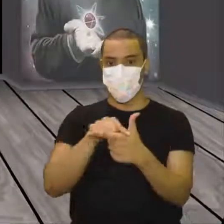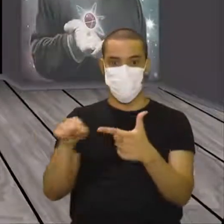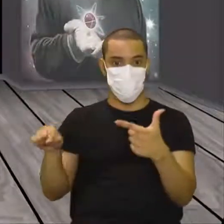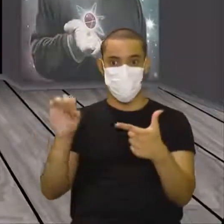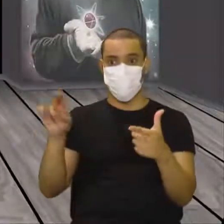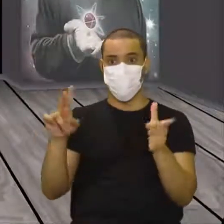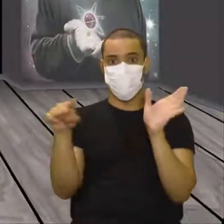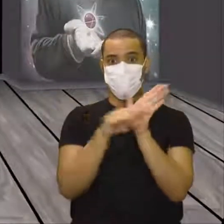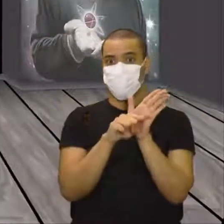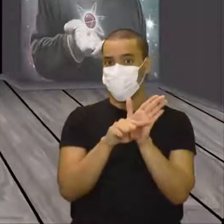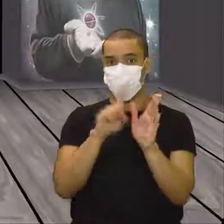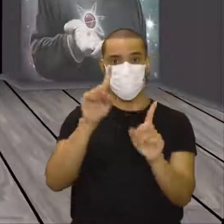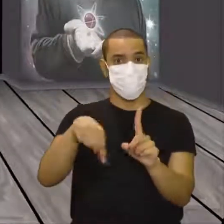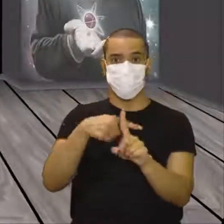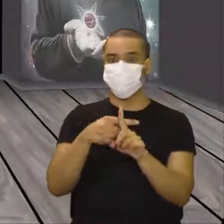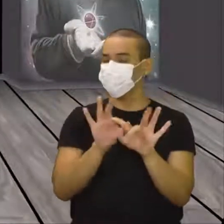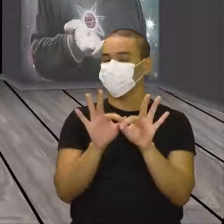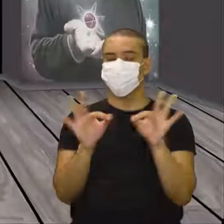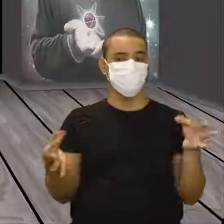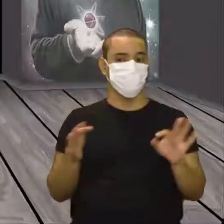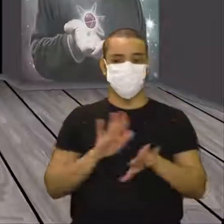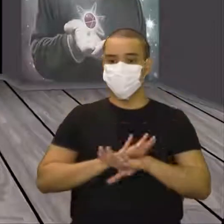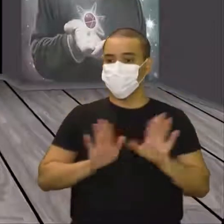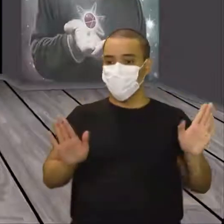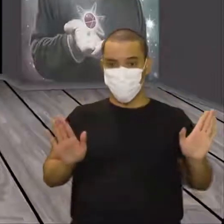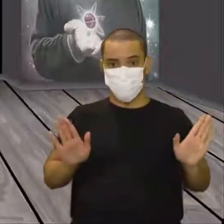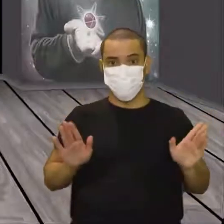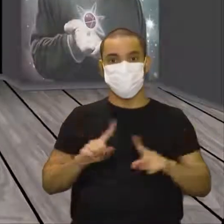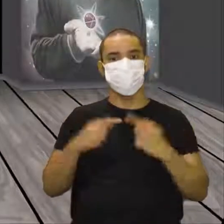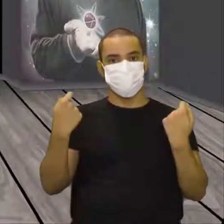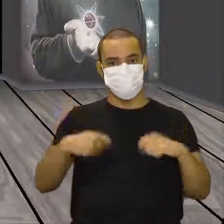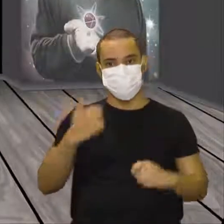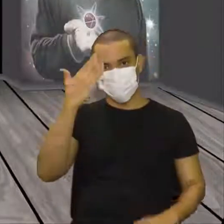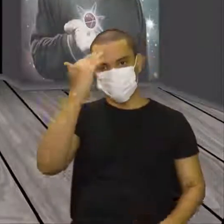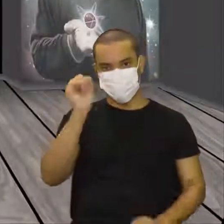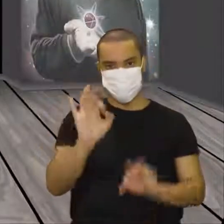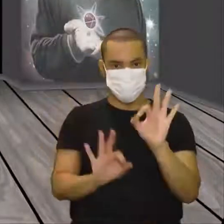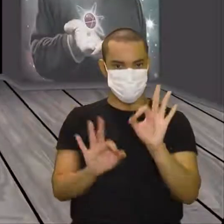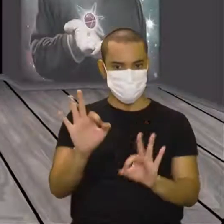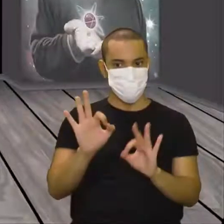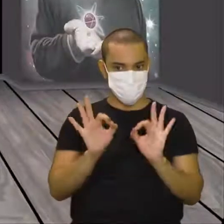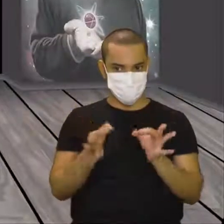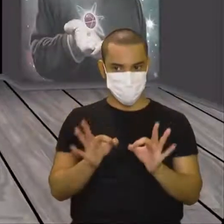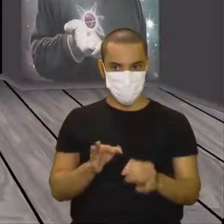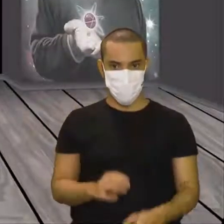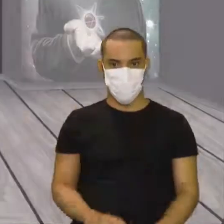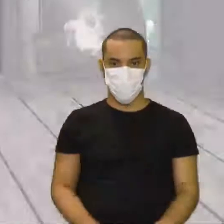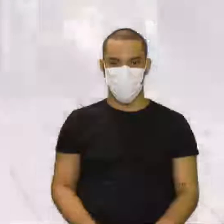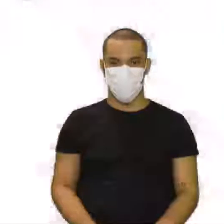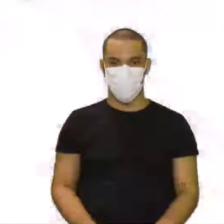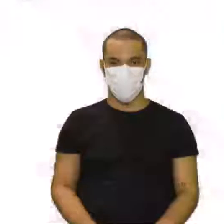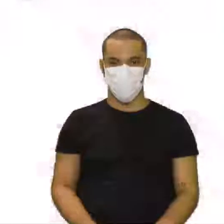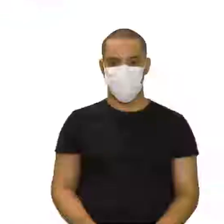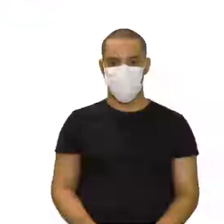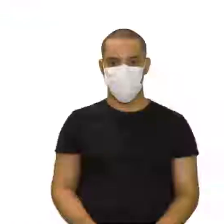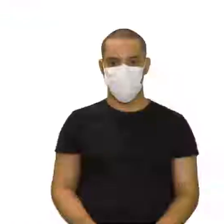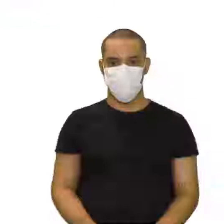uma subtração, uma adição. Só. Mas tem que saber organizar, certo? Então, vamos lá. Continuando.